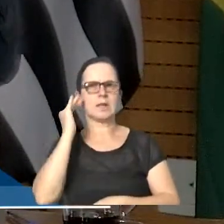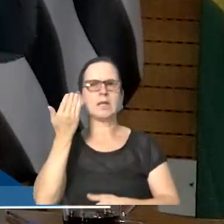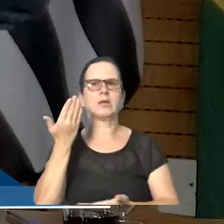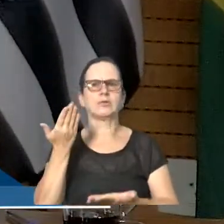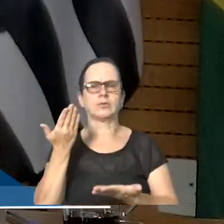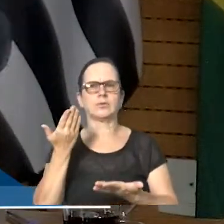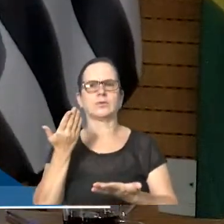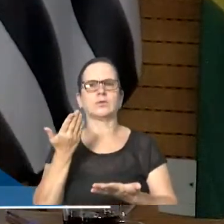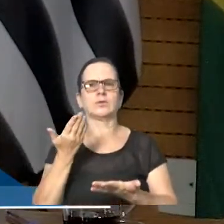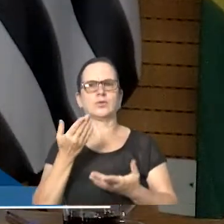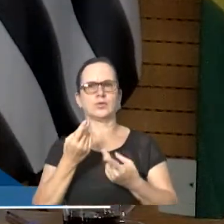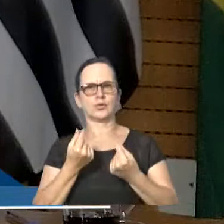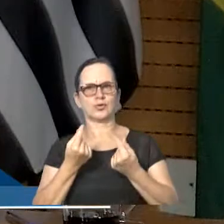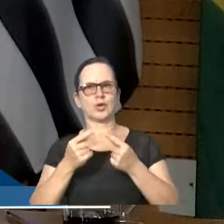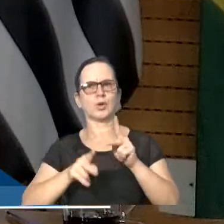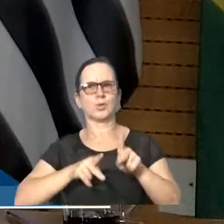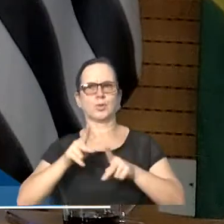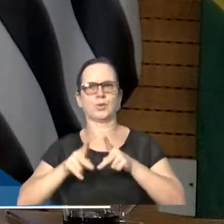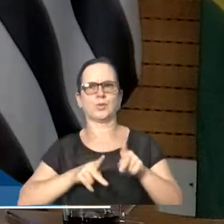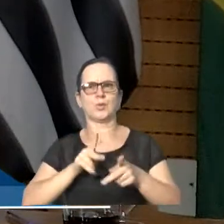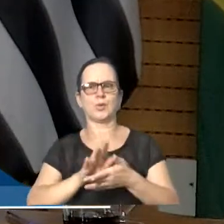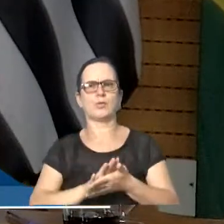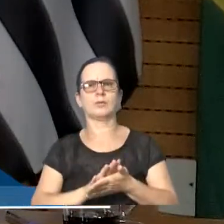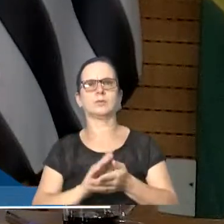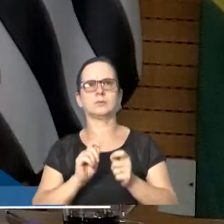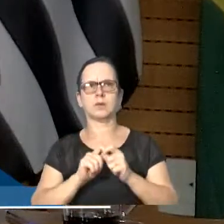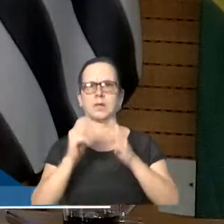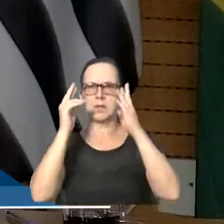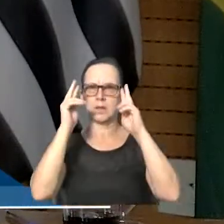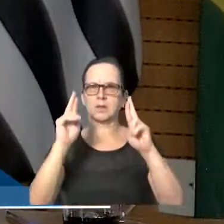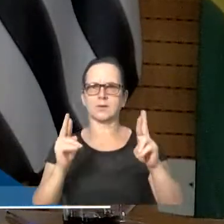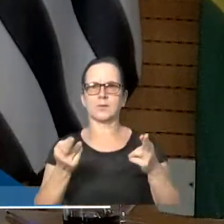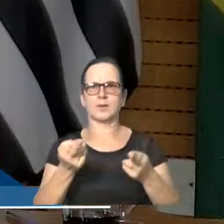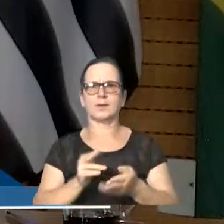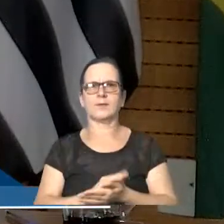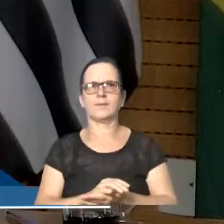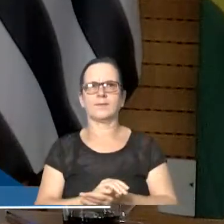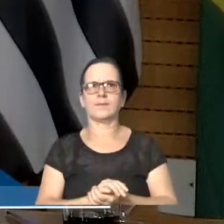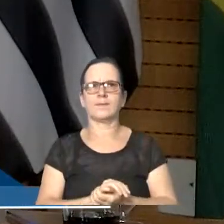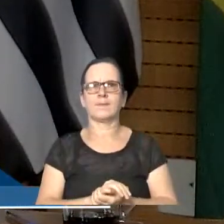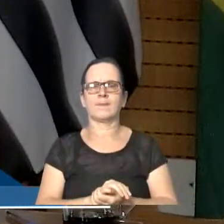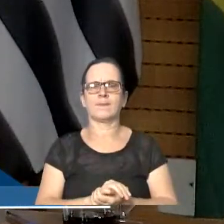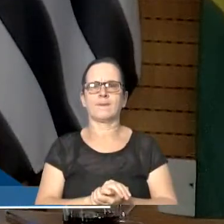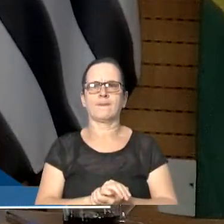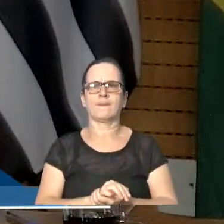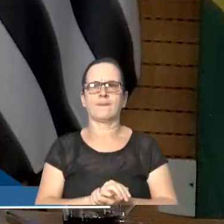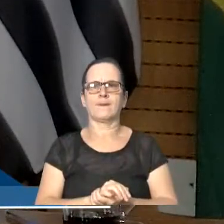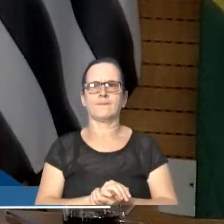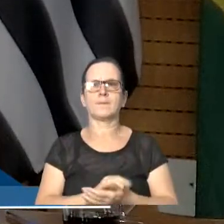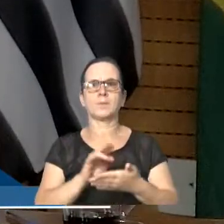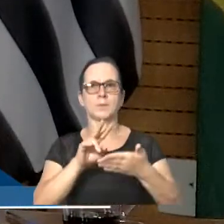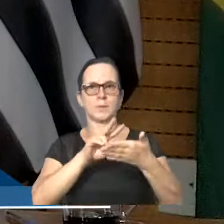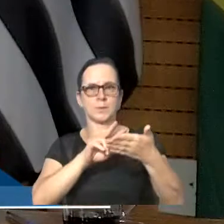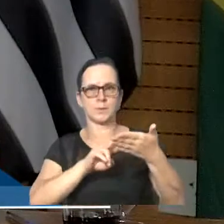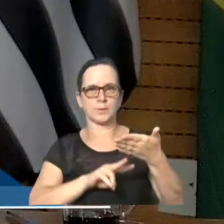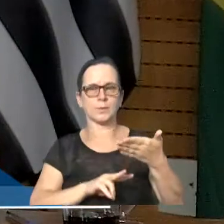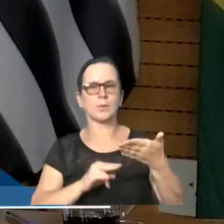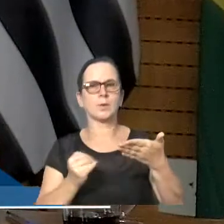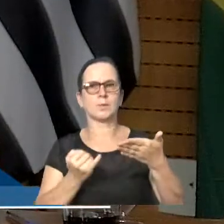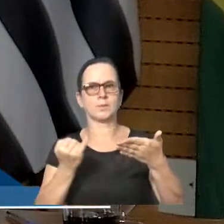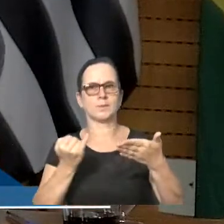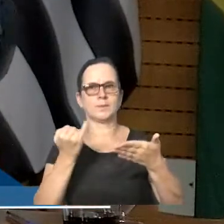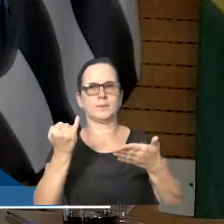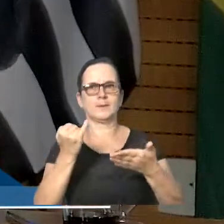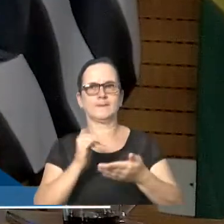ele que deveria respeitar o dinheiro do povo, e assim não o faz. Então, vereador Tinho, a sua propositura ela é de grande